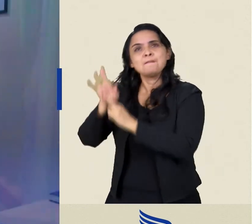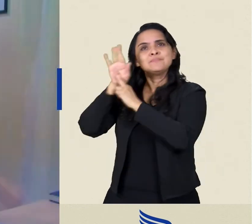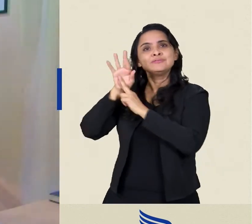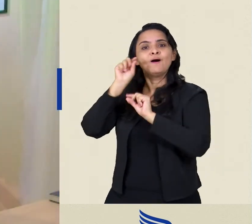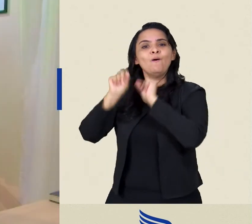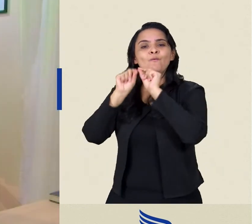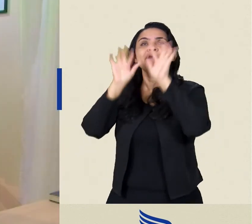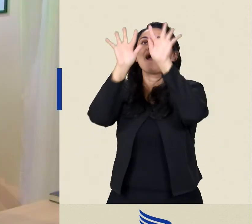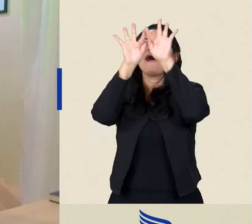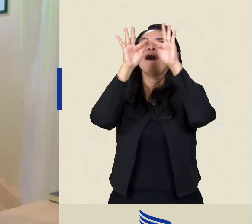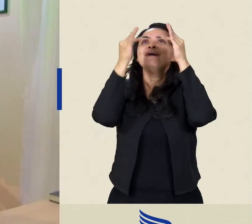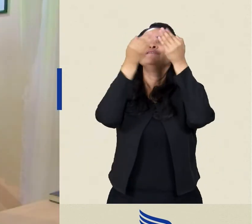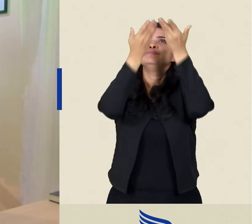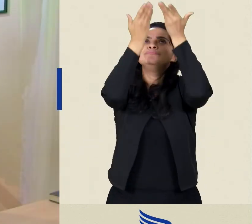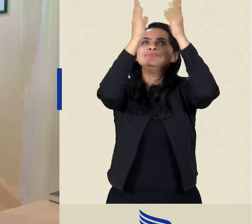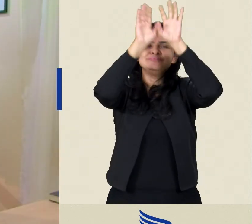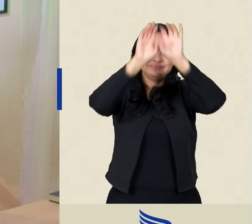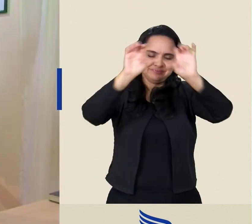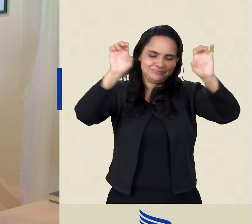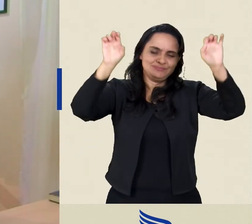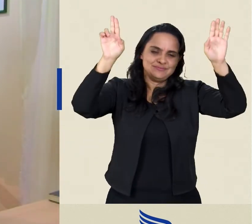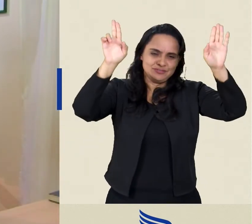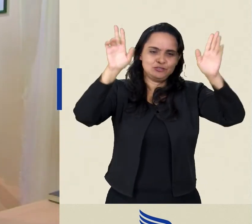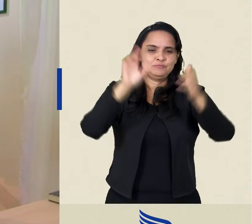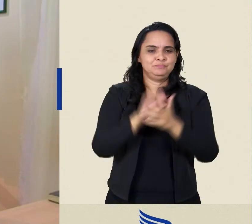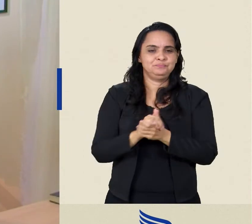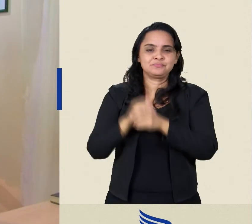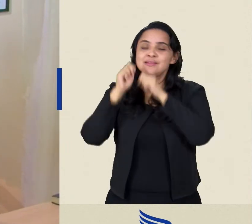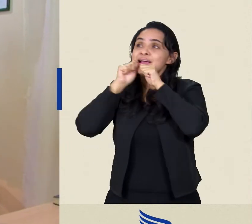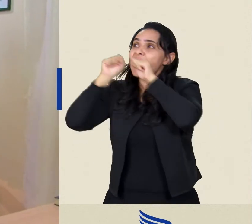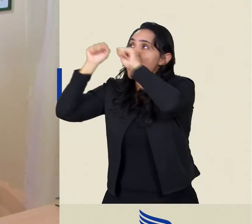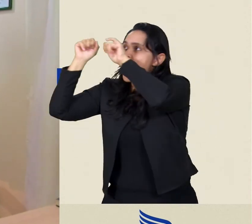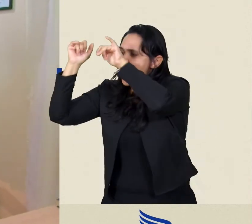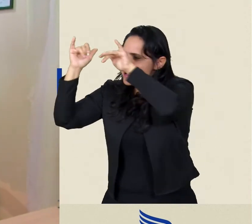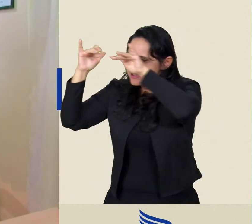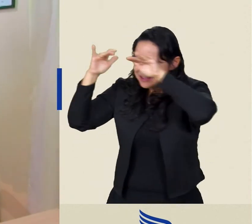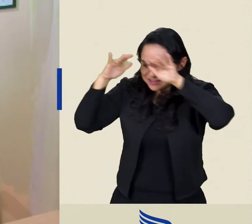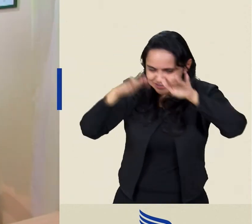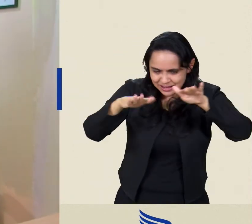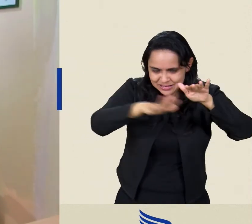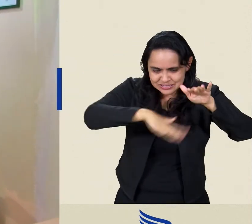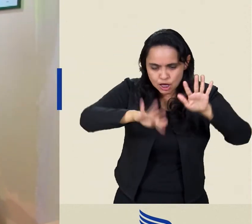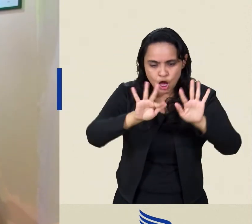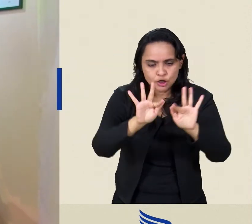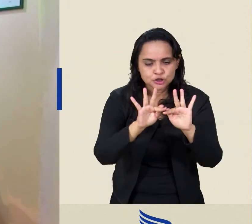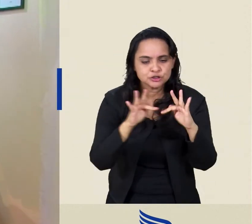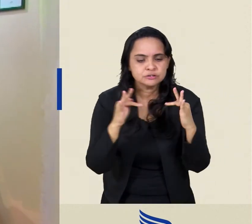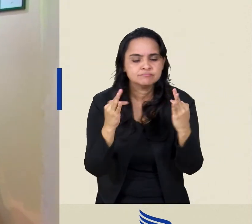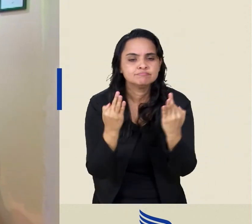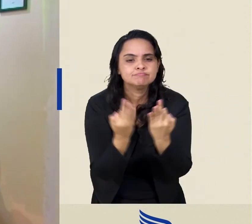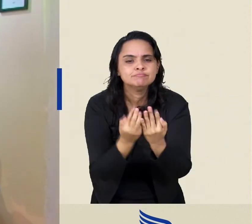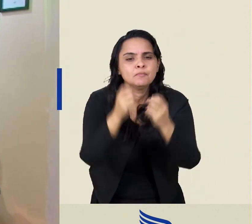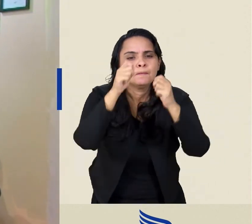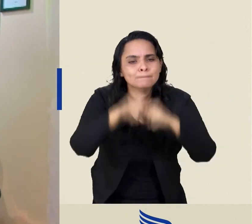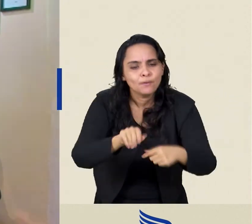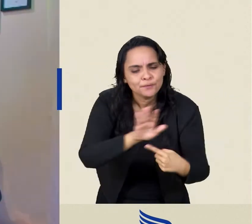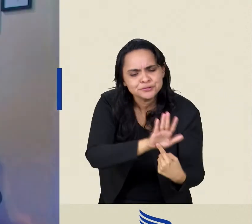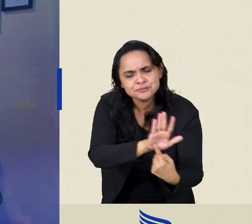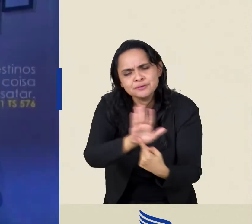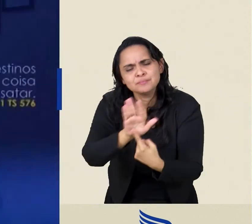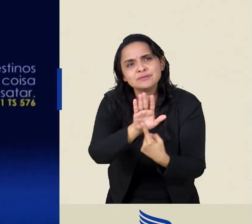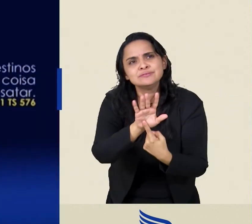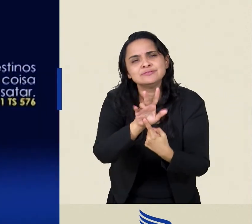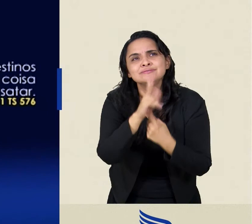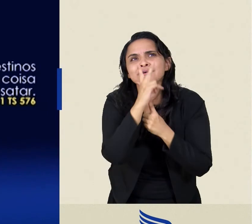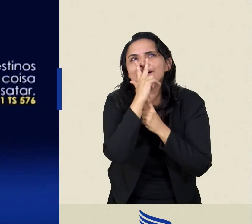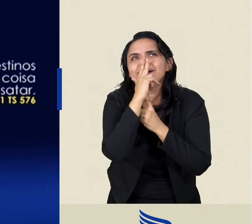céu. Através da graça de Cristo, cada família pode e deve representar a família do céu.